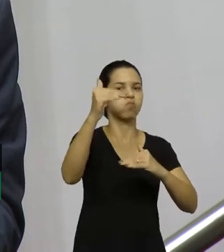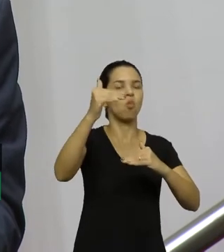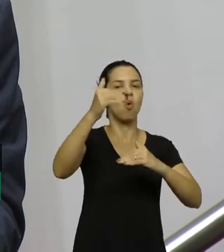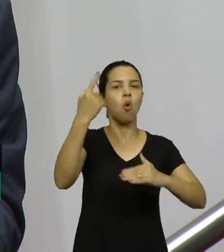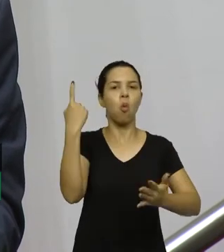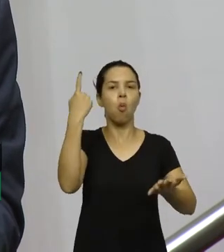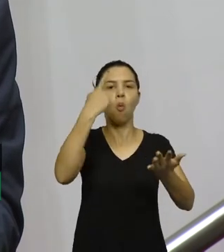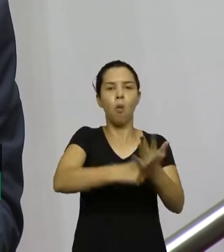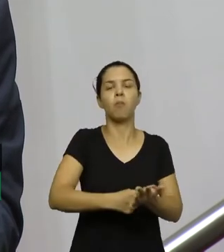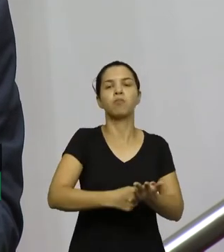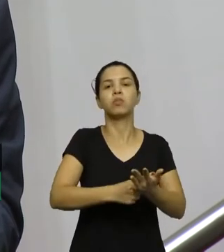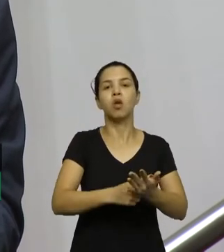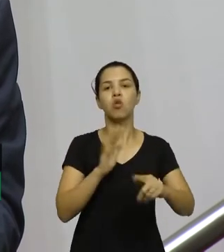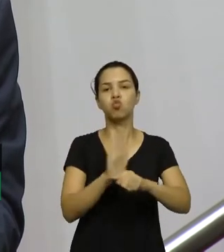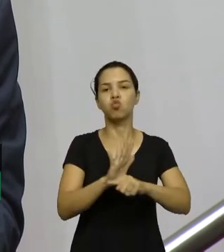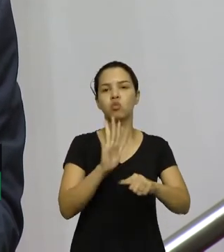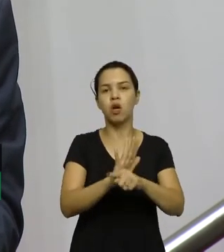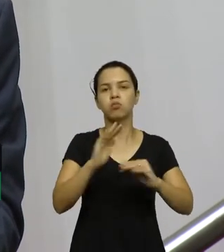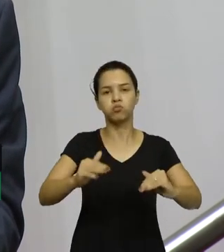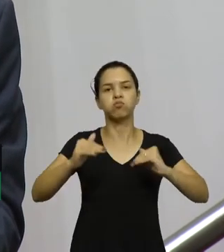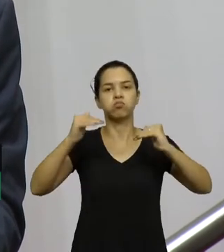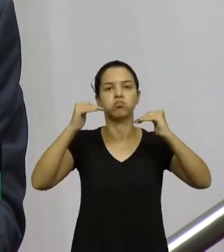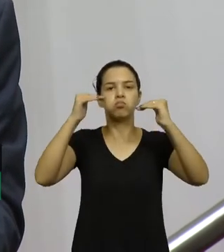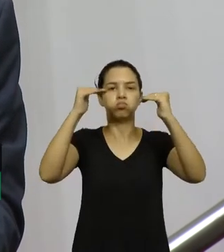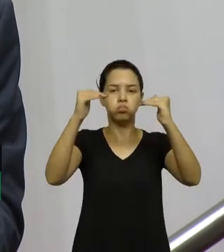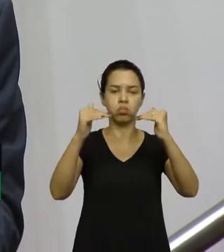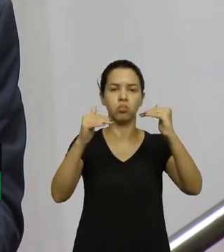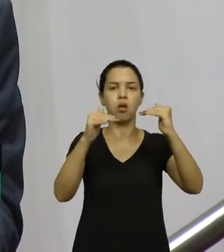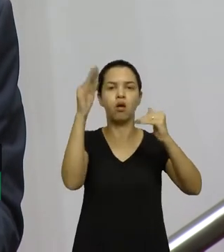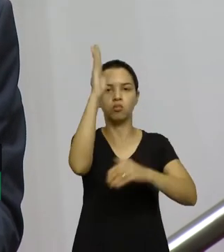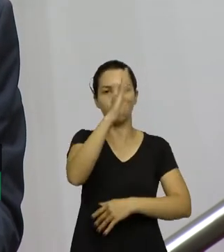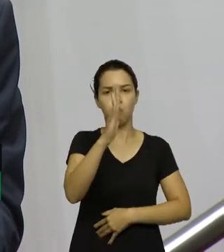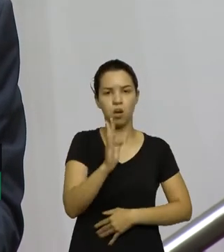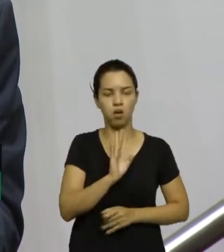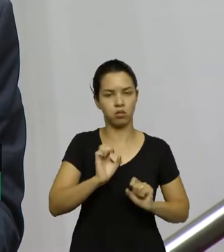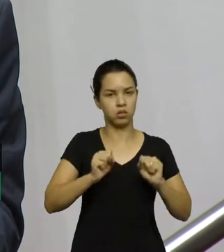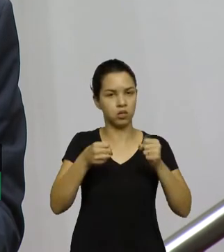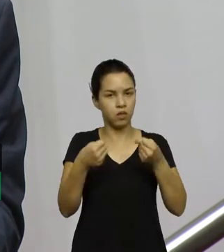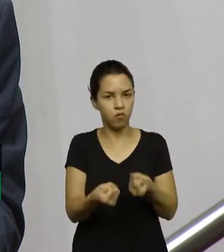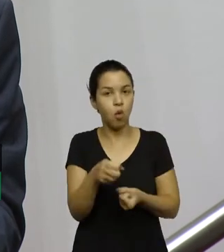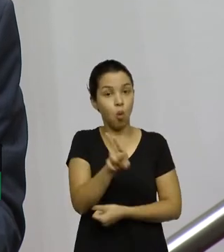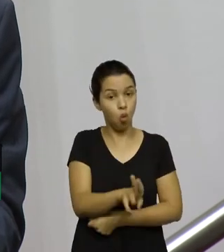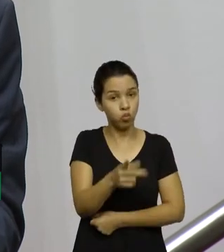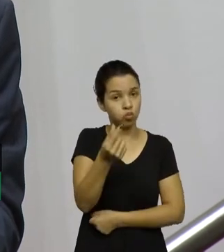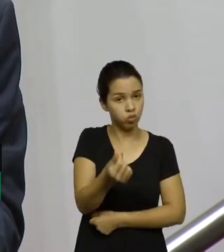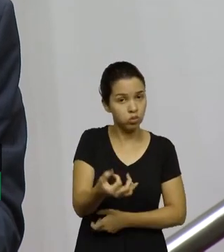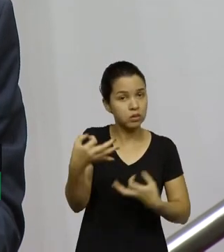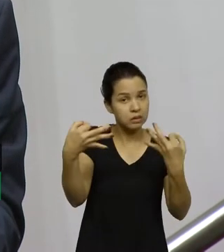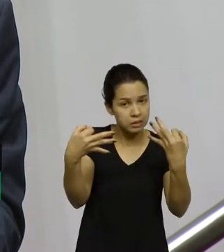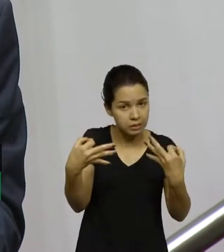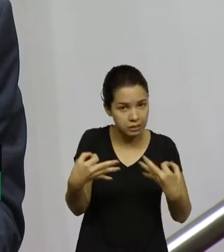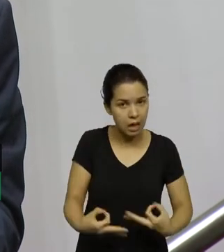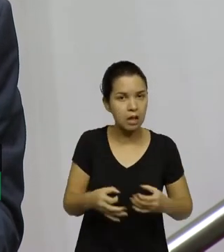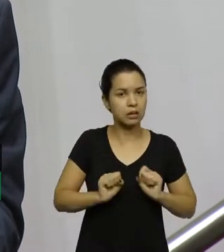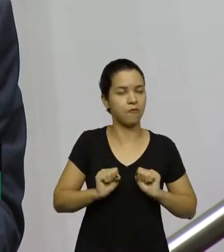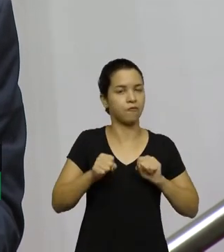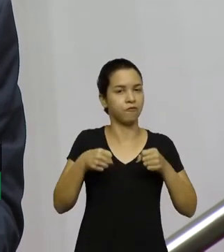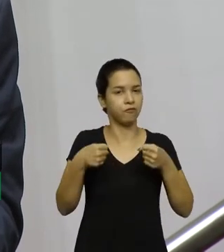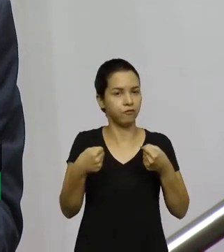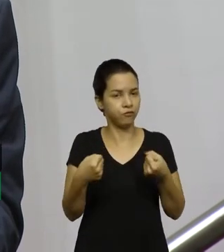com a soberania da nação, com o bom uso de recursos públicos, a defesa das